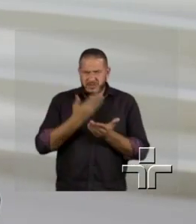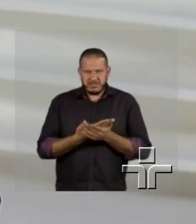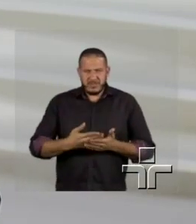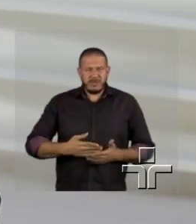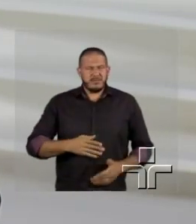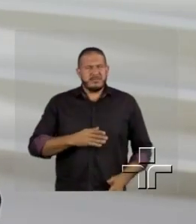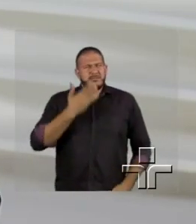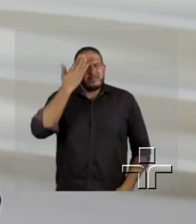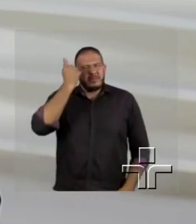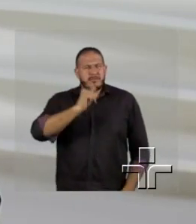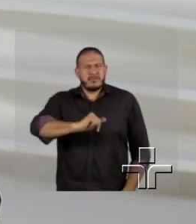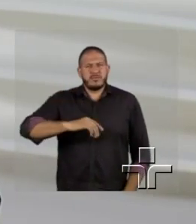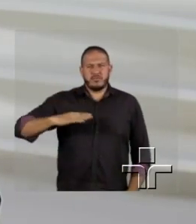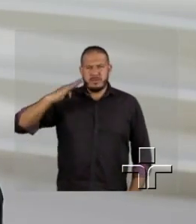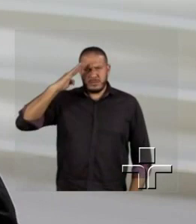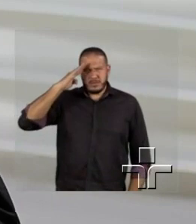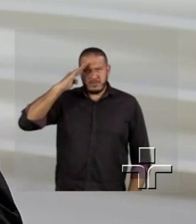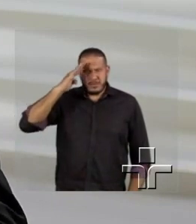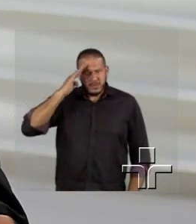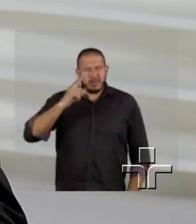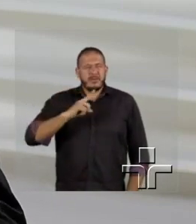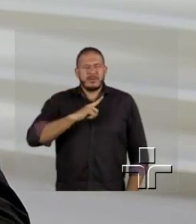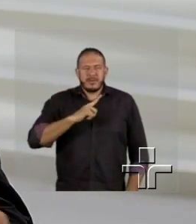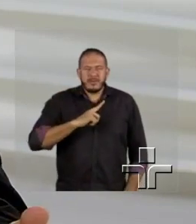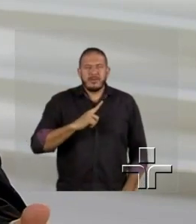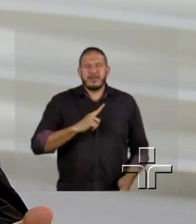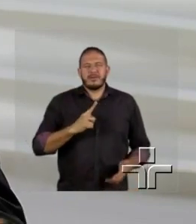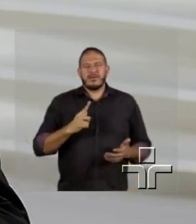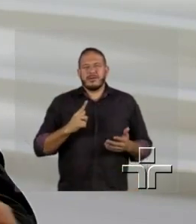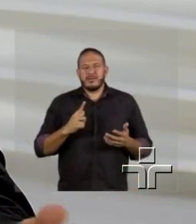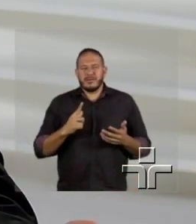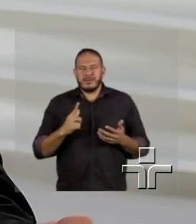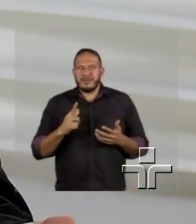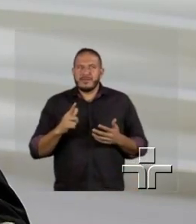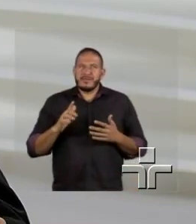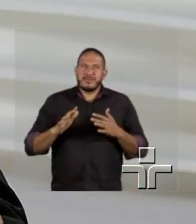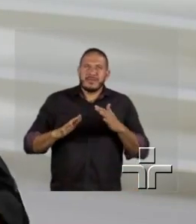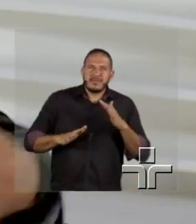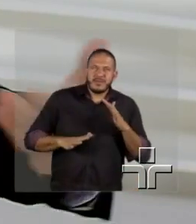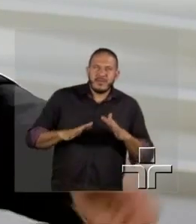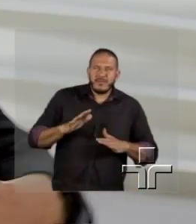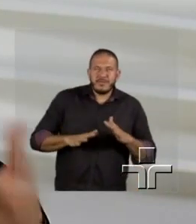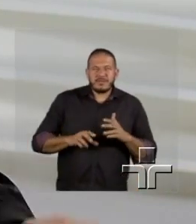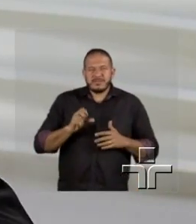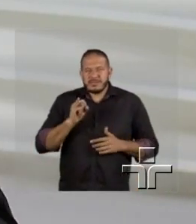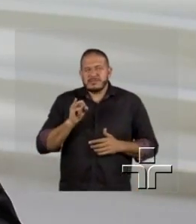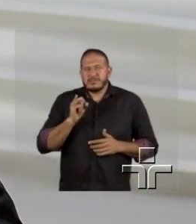Foram assessorados por pessoas ligadas à milícia. A tensão entre